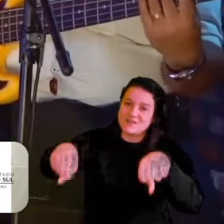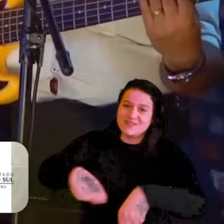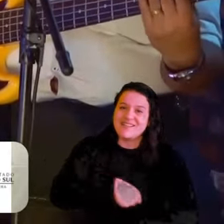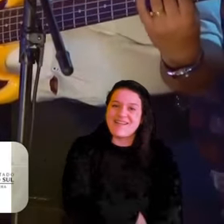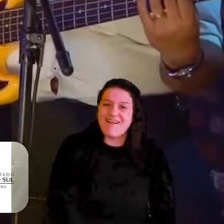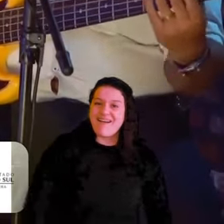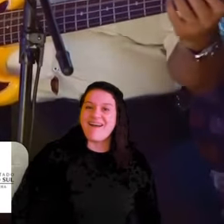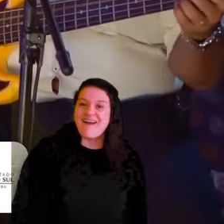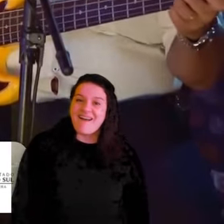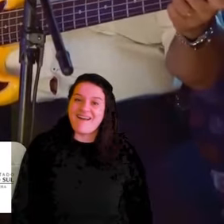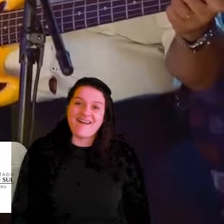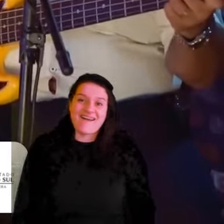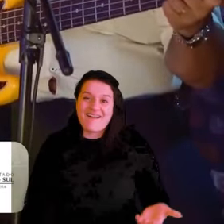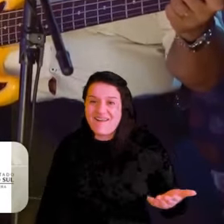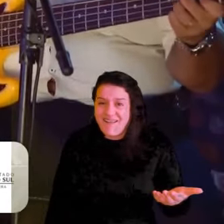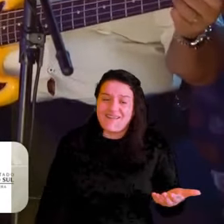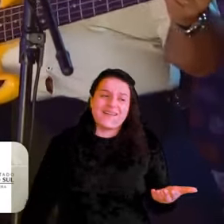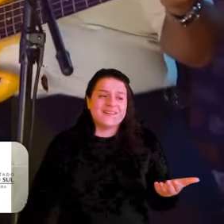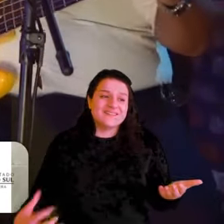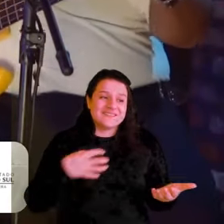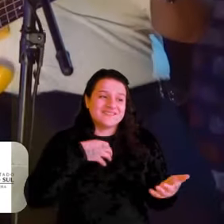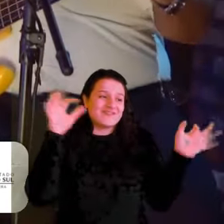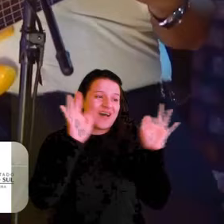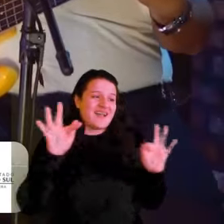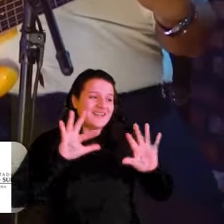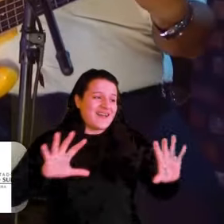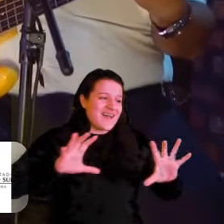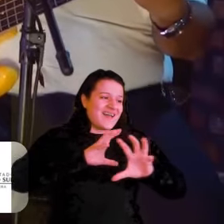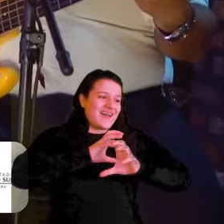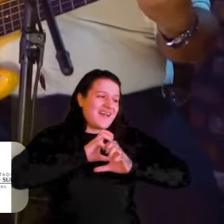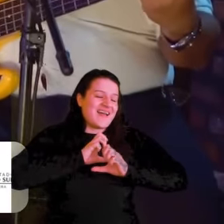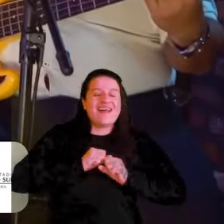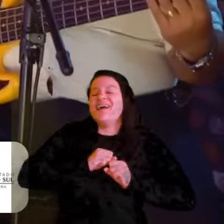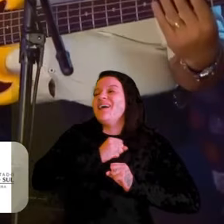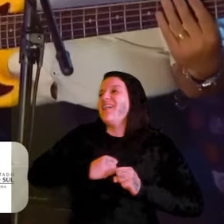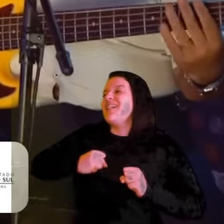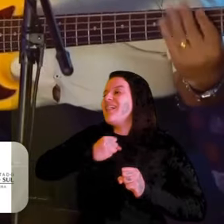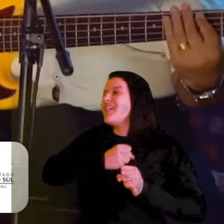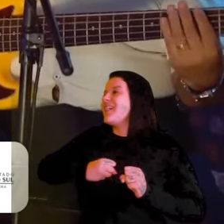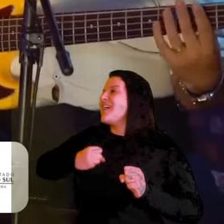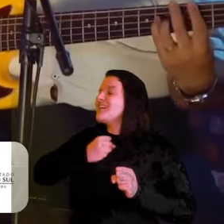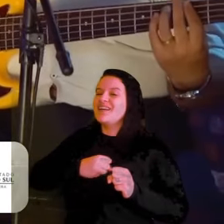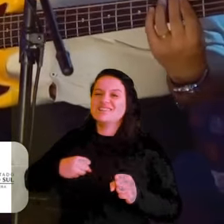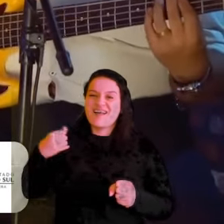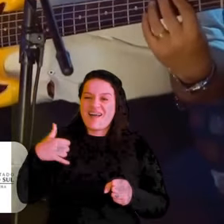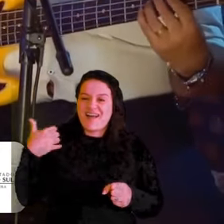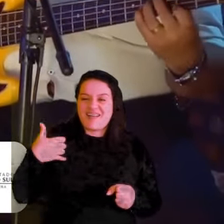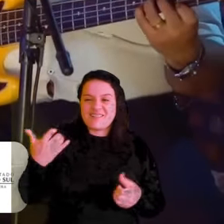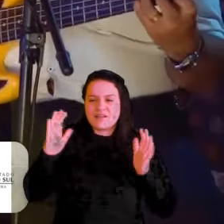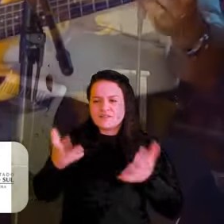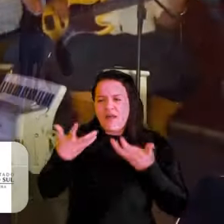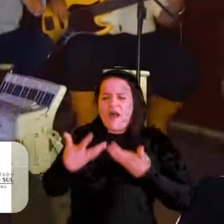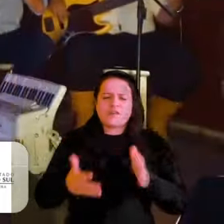eu ainda volto lá. Deixar a felicidade, nostalgia da idade,